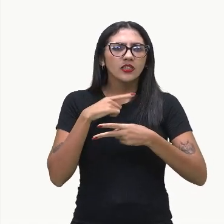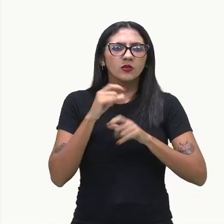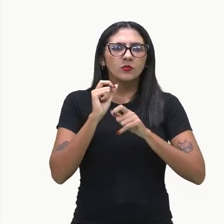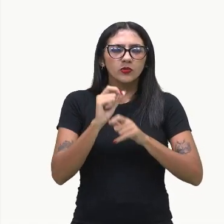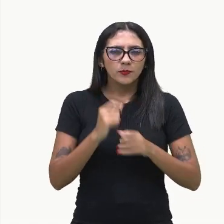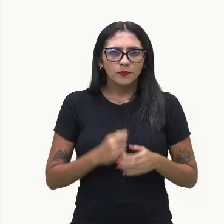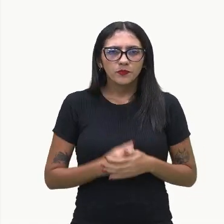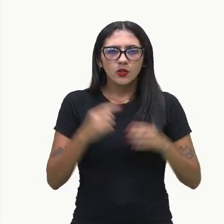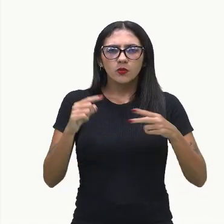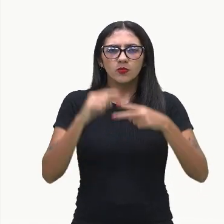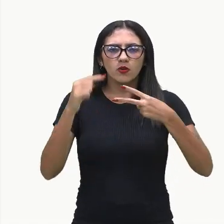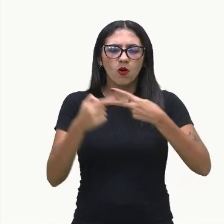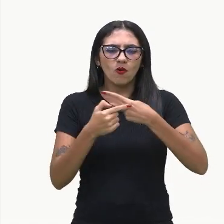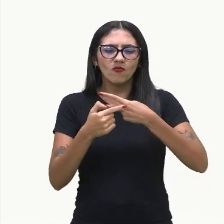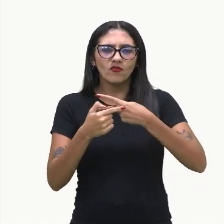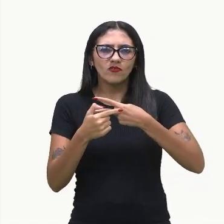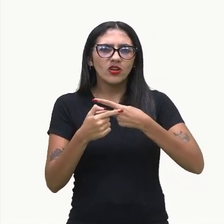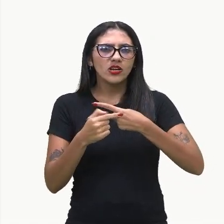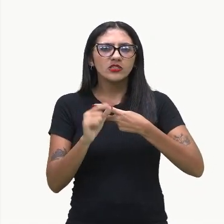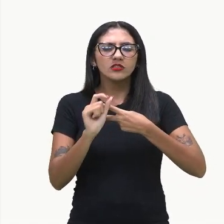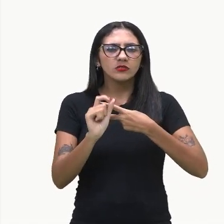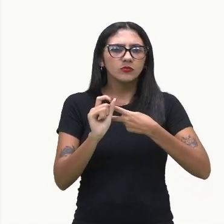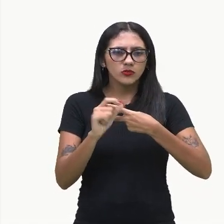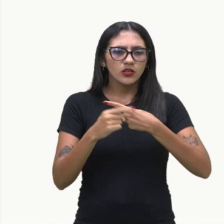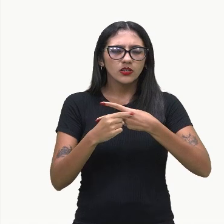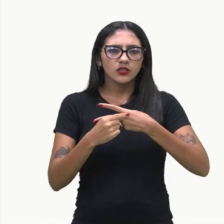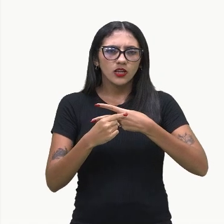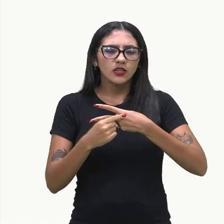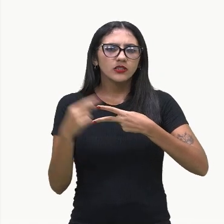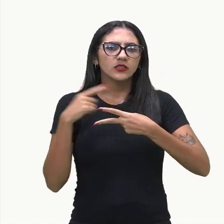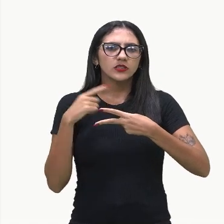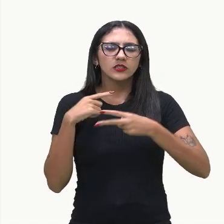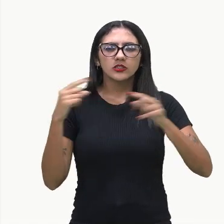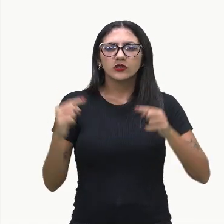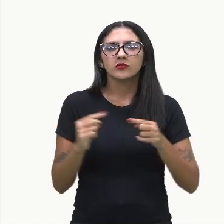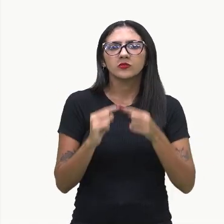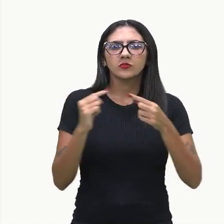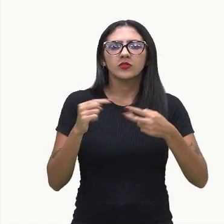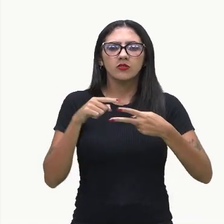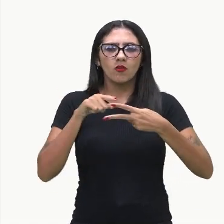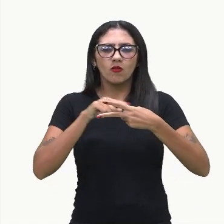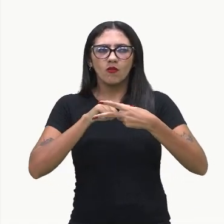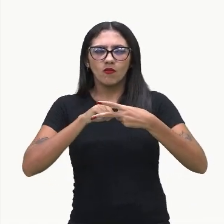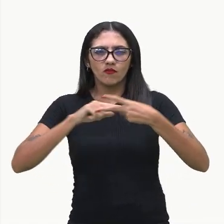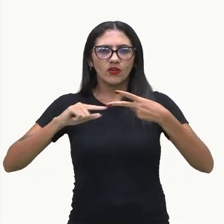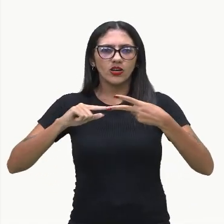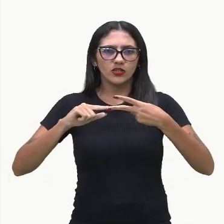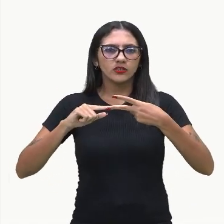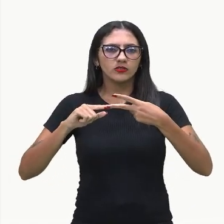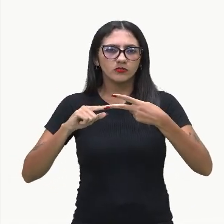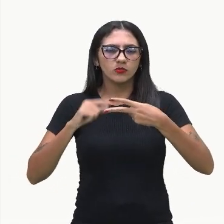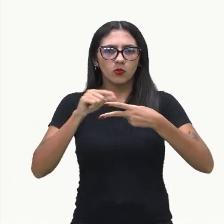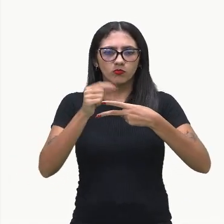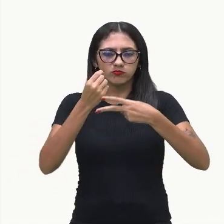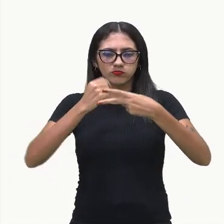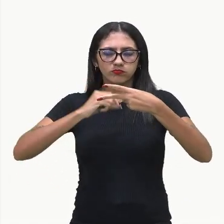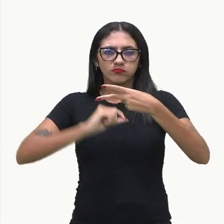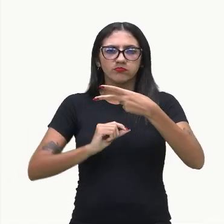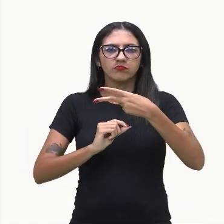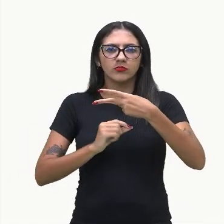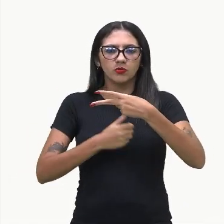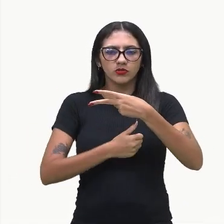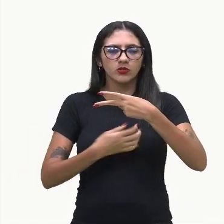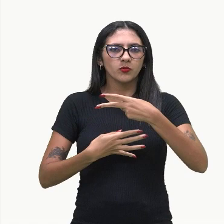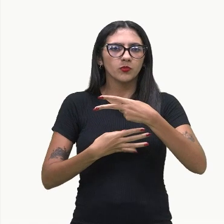compartilha o vértice dele com quem? Ele compartilha o vértice dele com este ângulo aqui de baixo. Então,